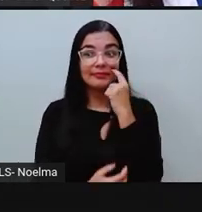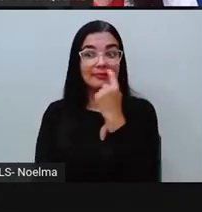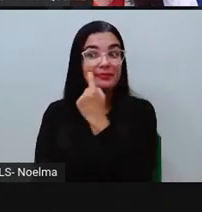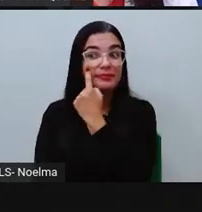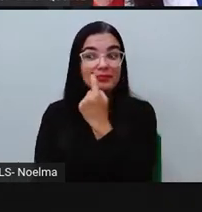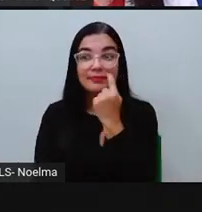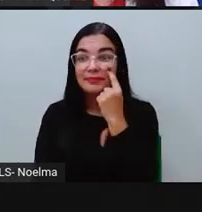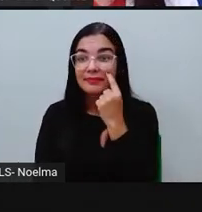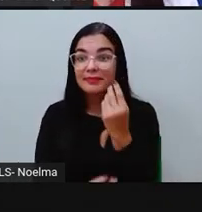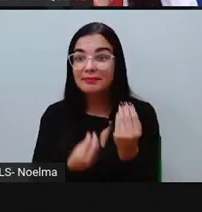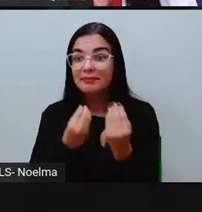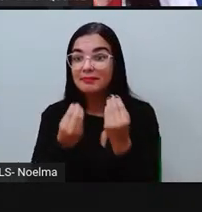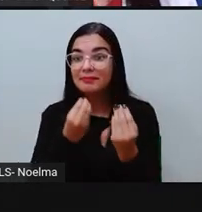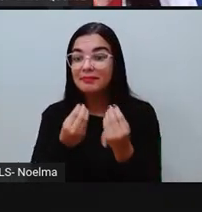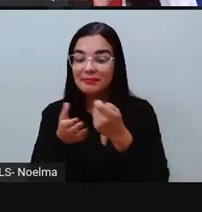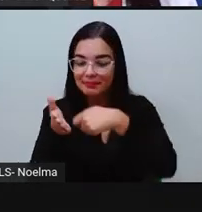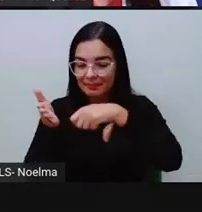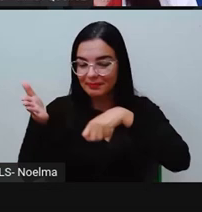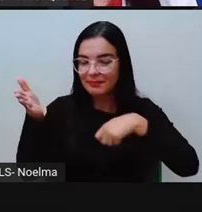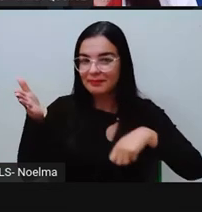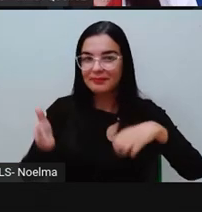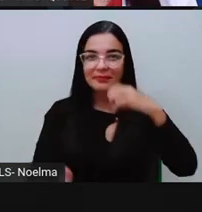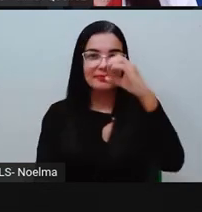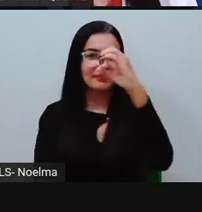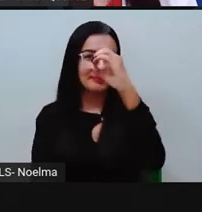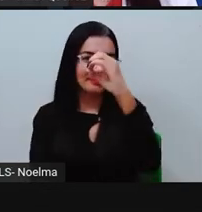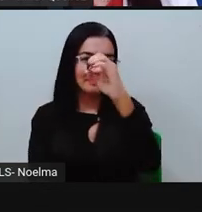Olhos. Olhos.